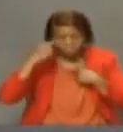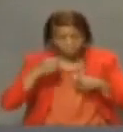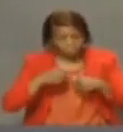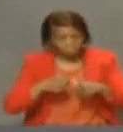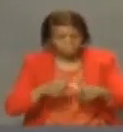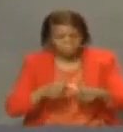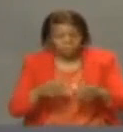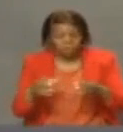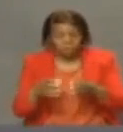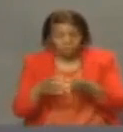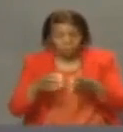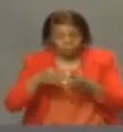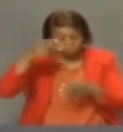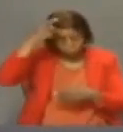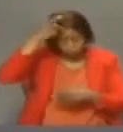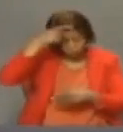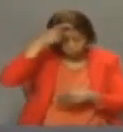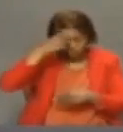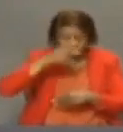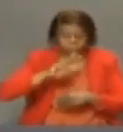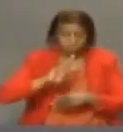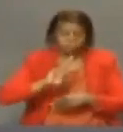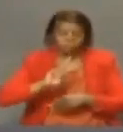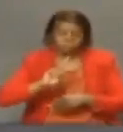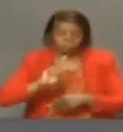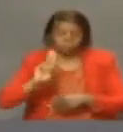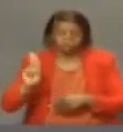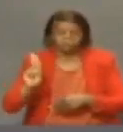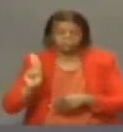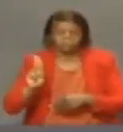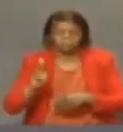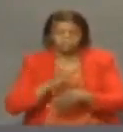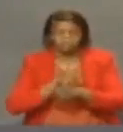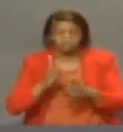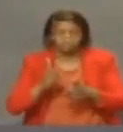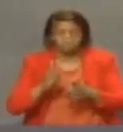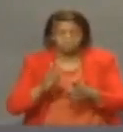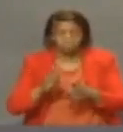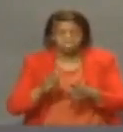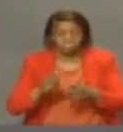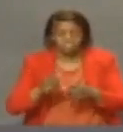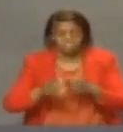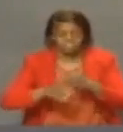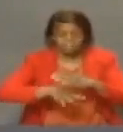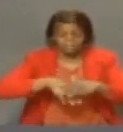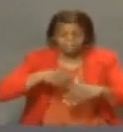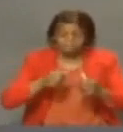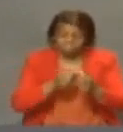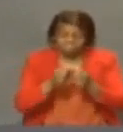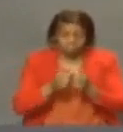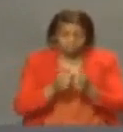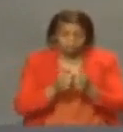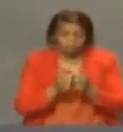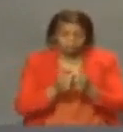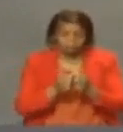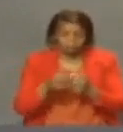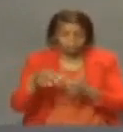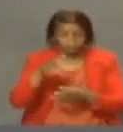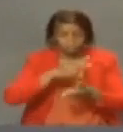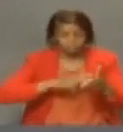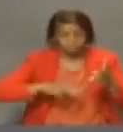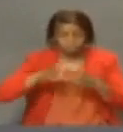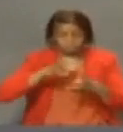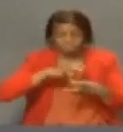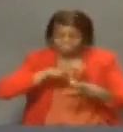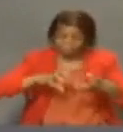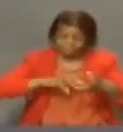reparamos aqui o direito à manifestação é algo que é uma realidade no nosso país